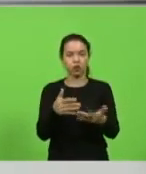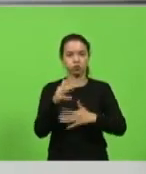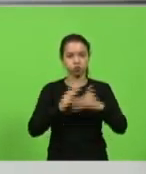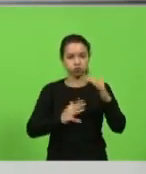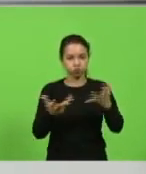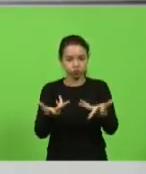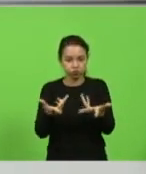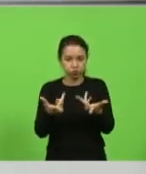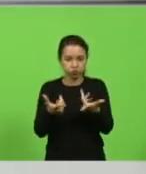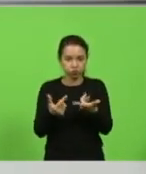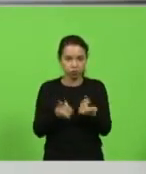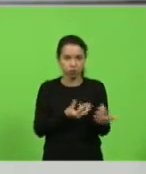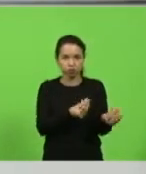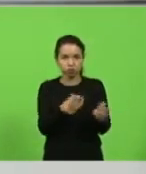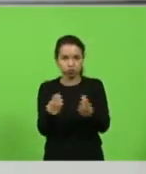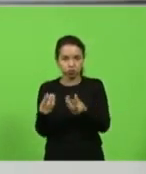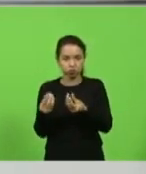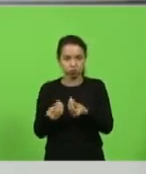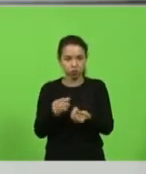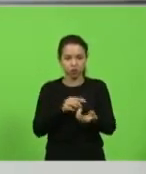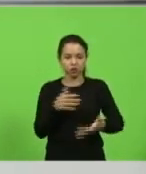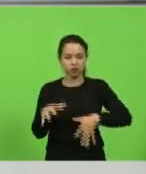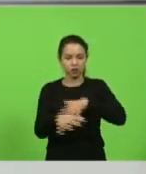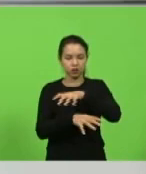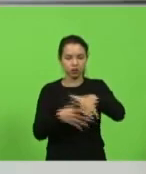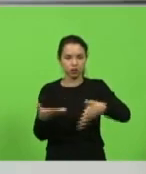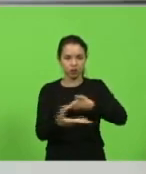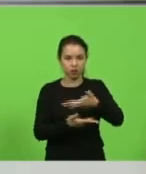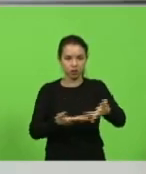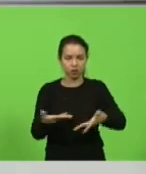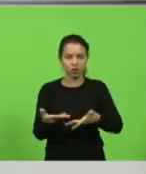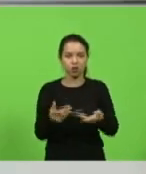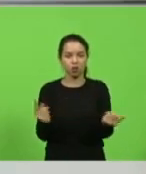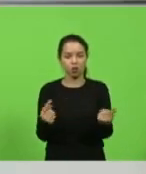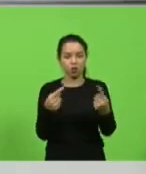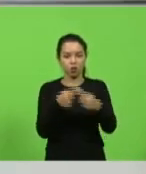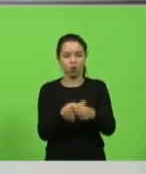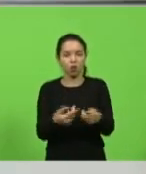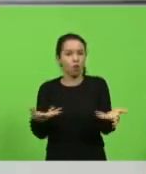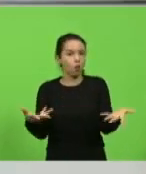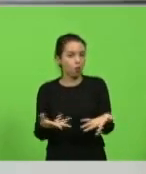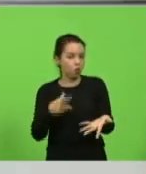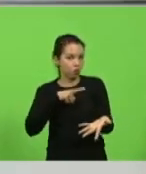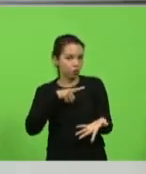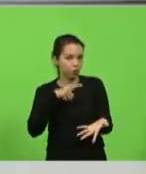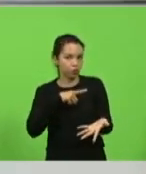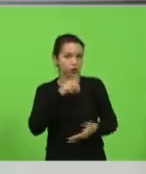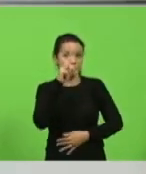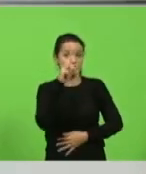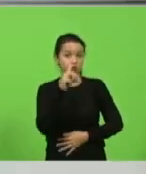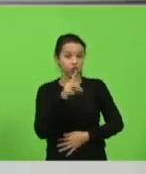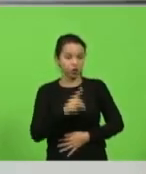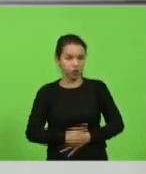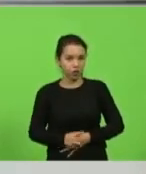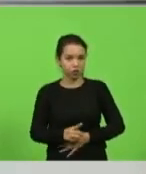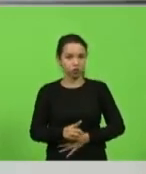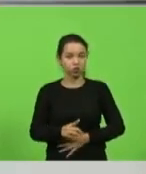inúmeras interações que o contraditório atual, compreendido como o direito de